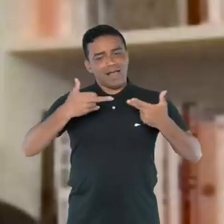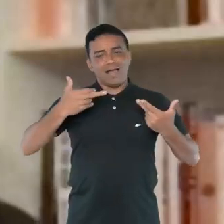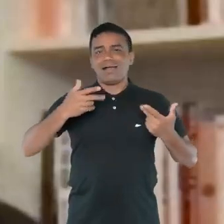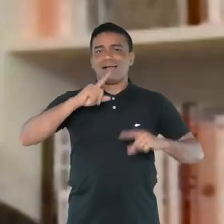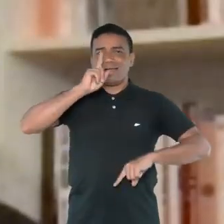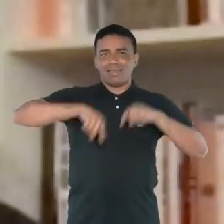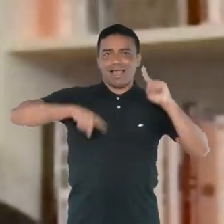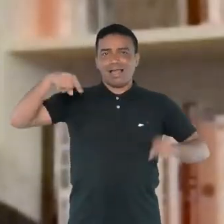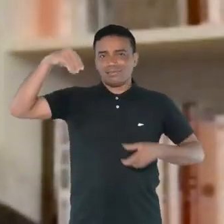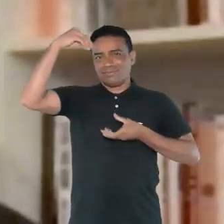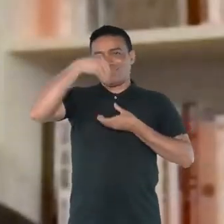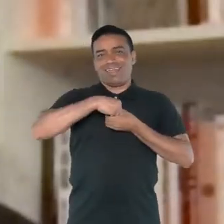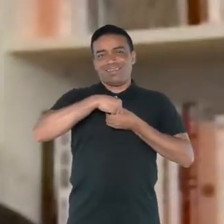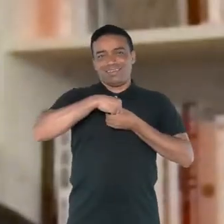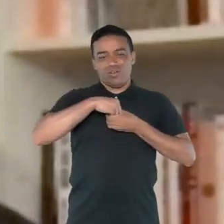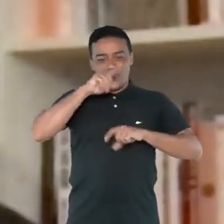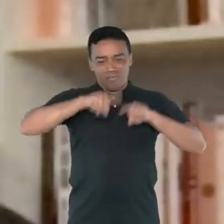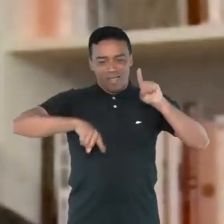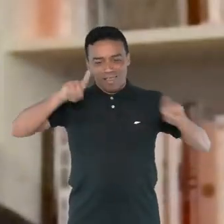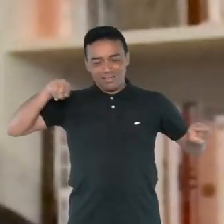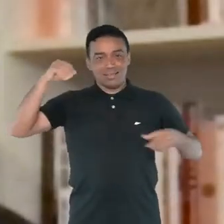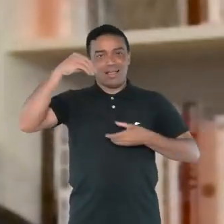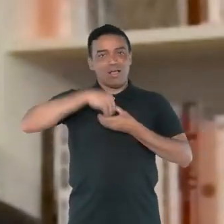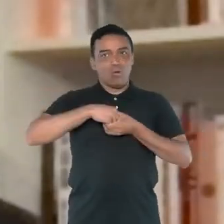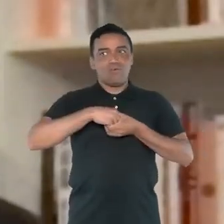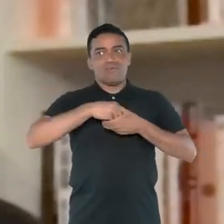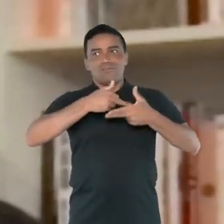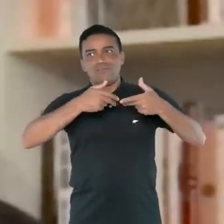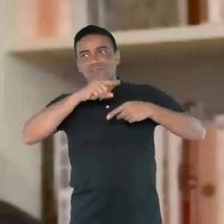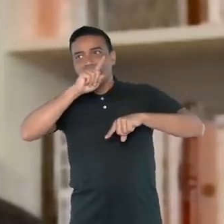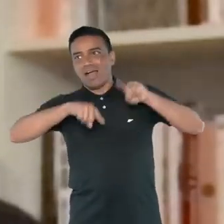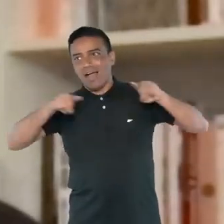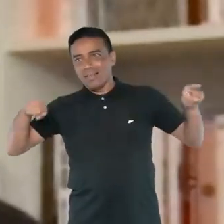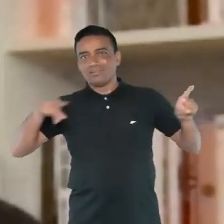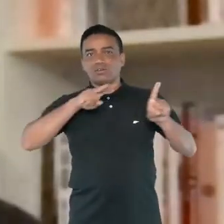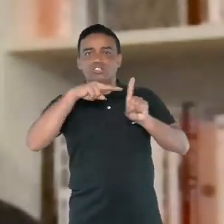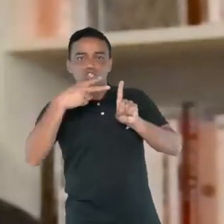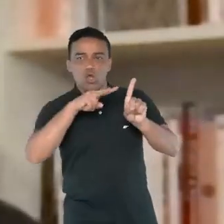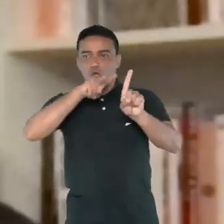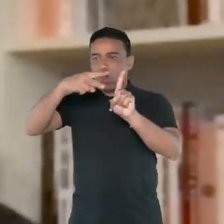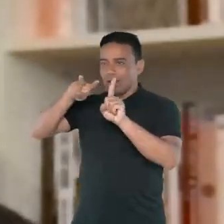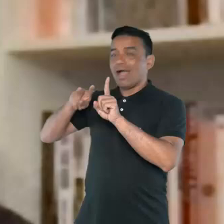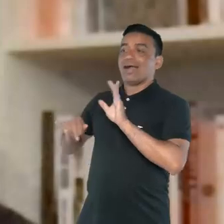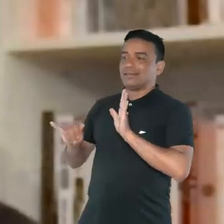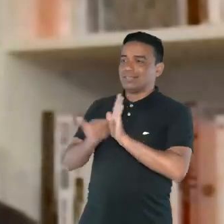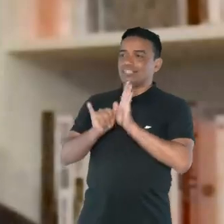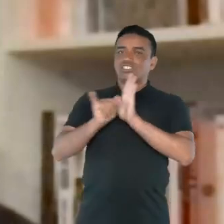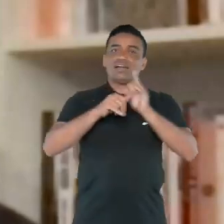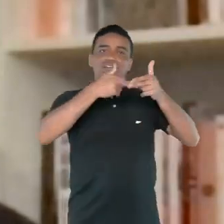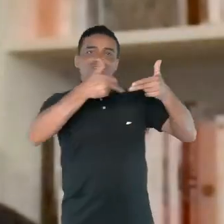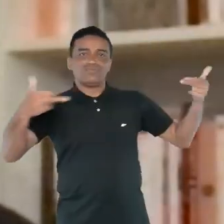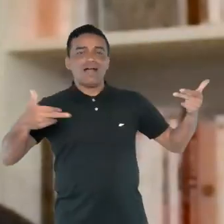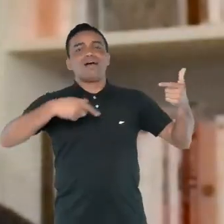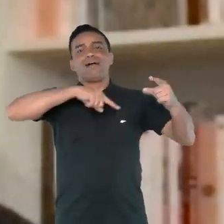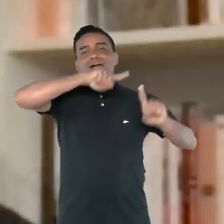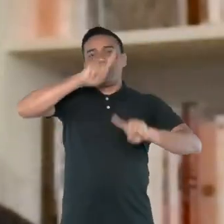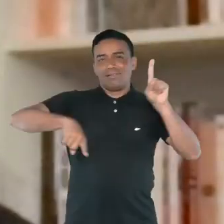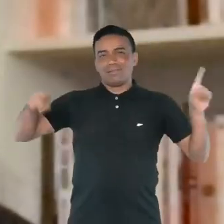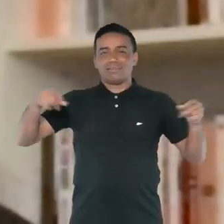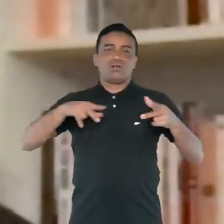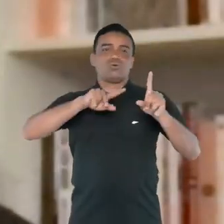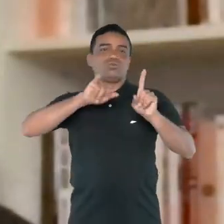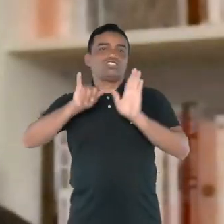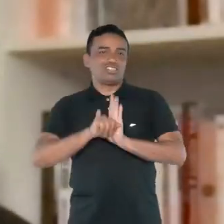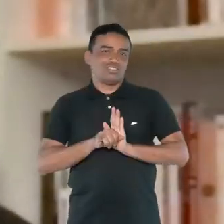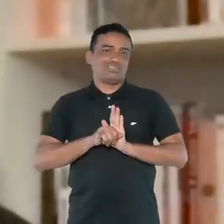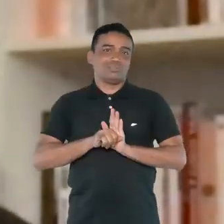múltiplas pessoas em nós, temos múltiplos olhares, temos múltiplas até identidades. E